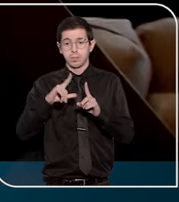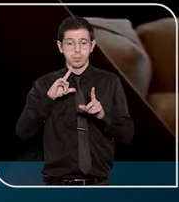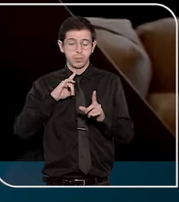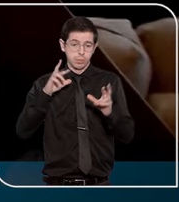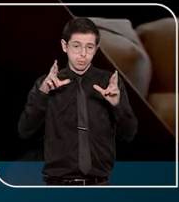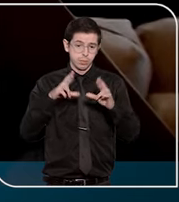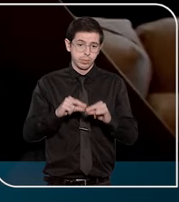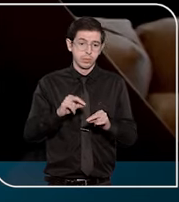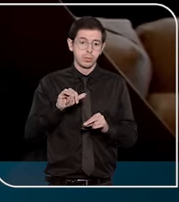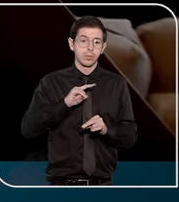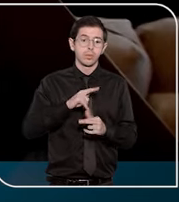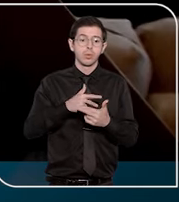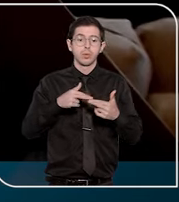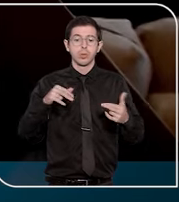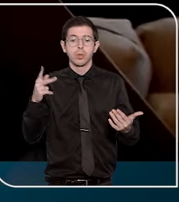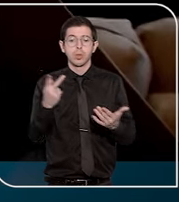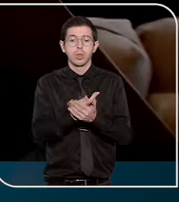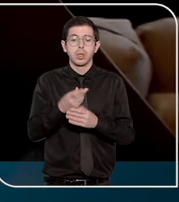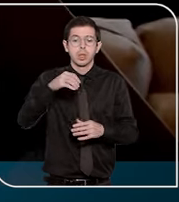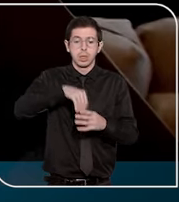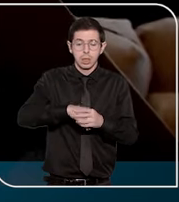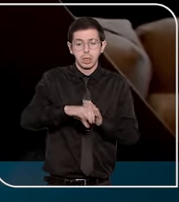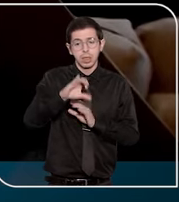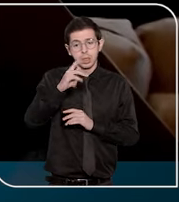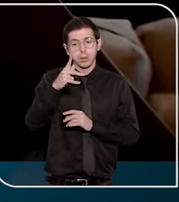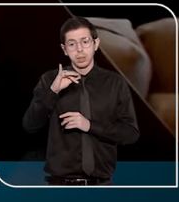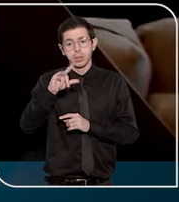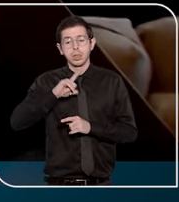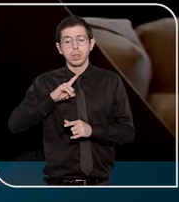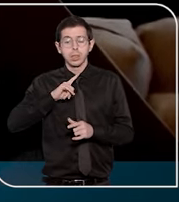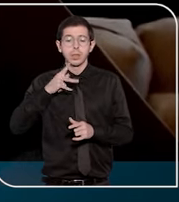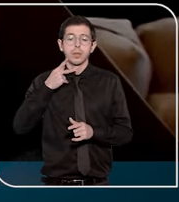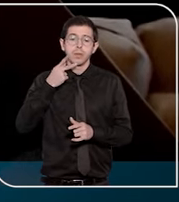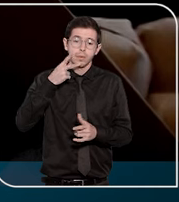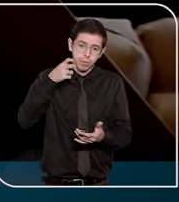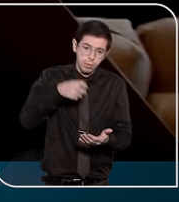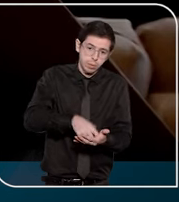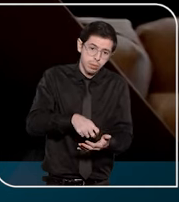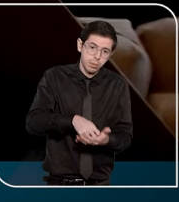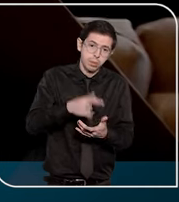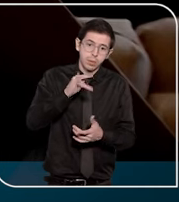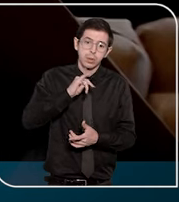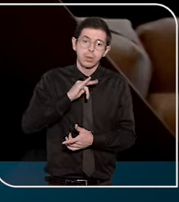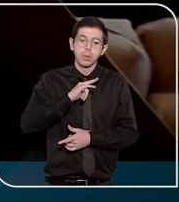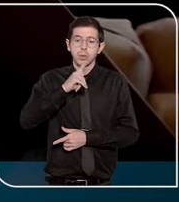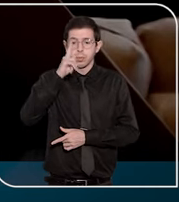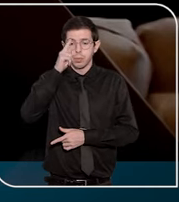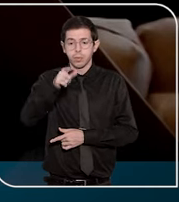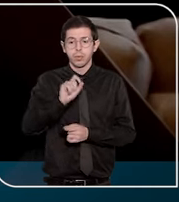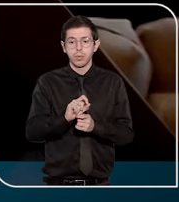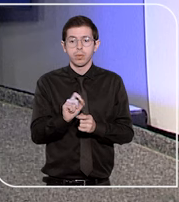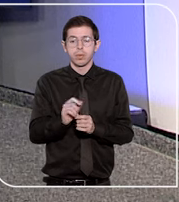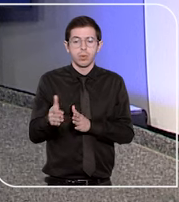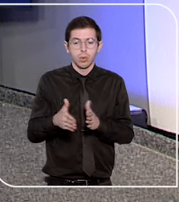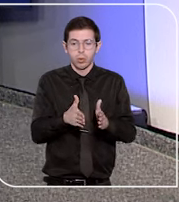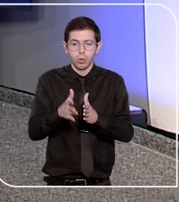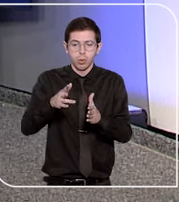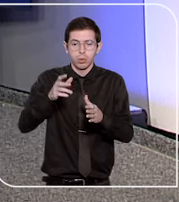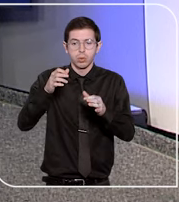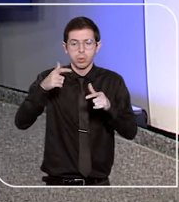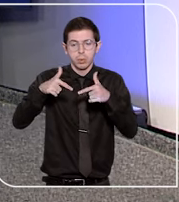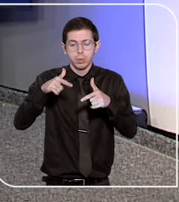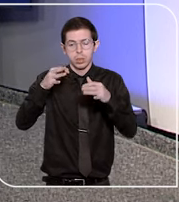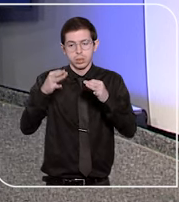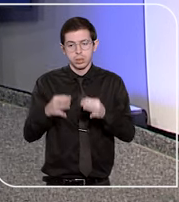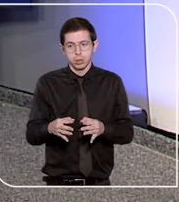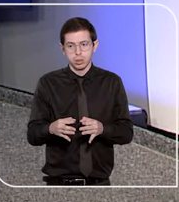são situações em que o código prevê essas punições para ver se faz a gente andar na linha. Doutor Diogo, o senhor,